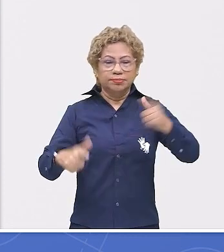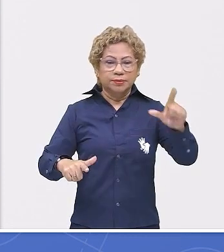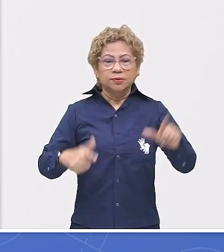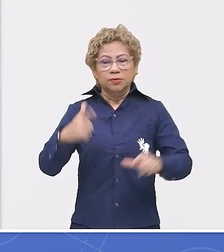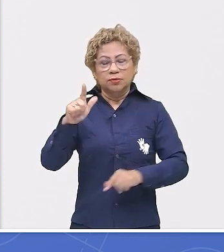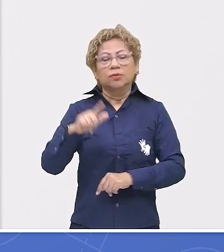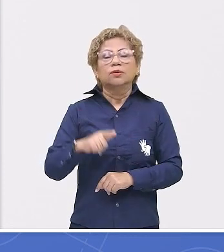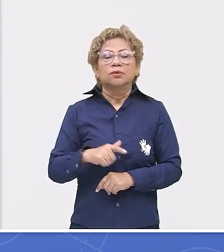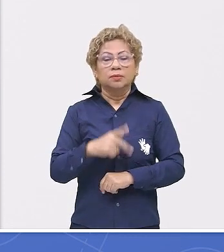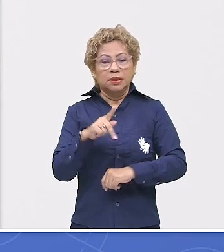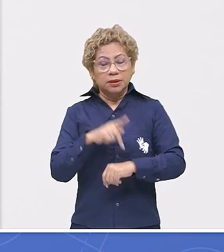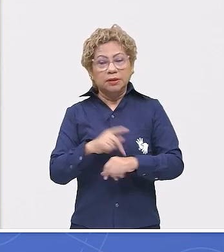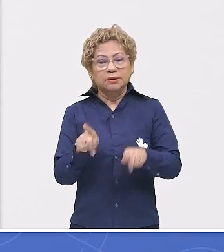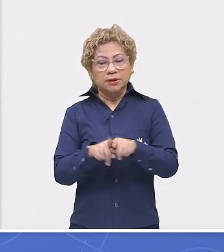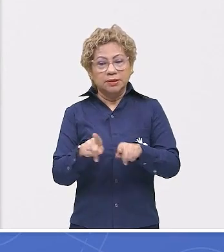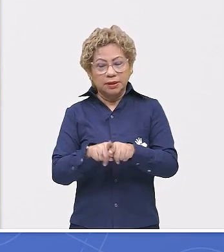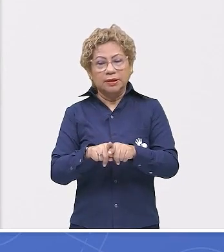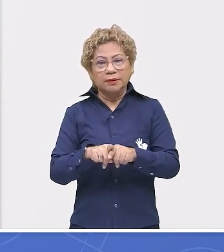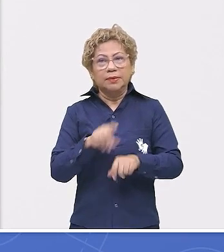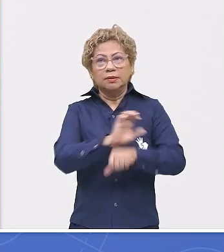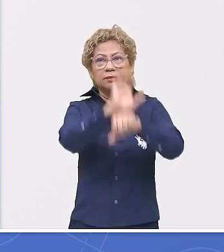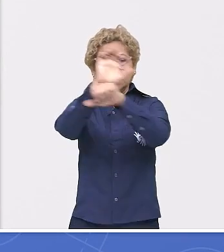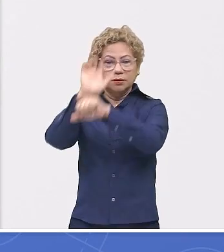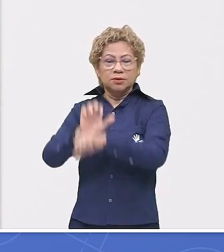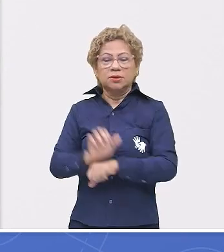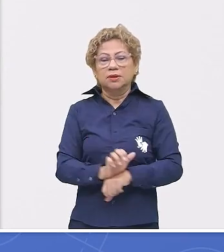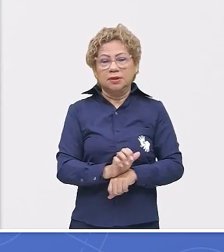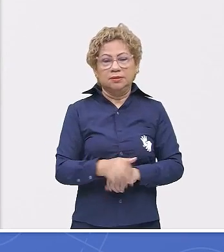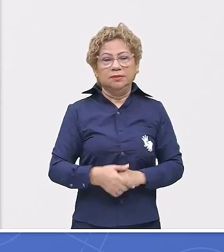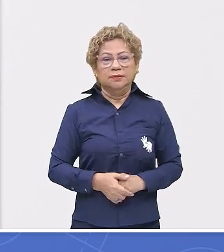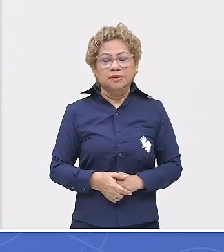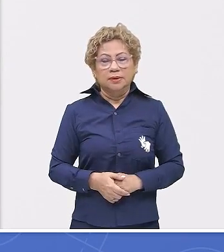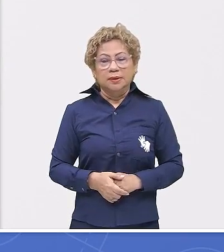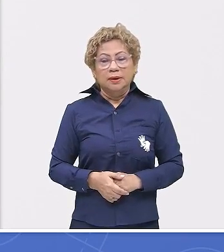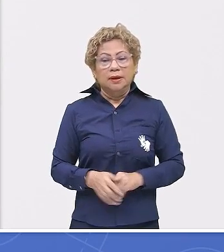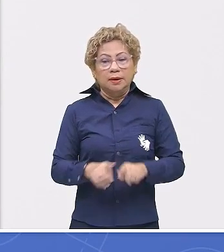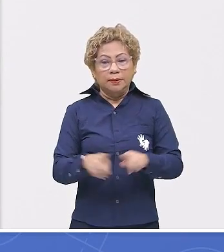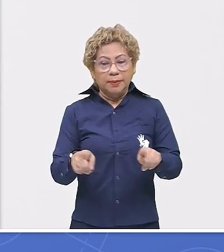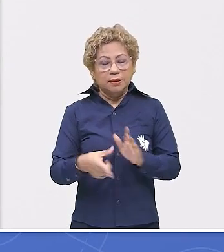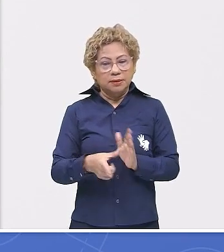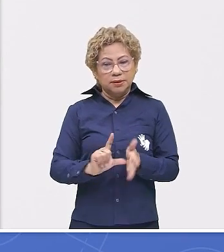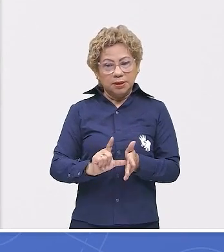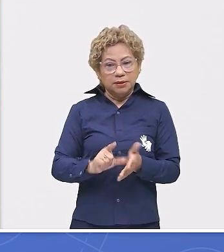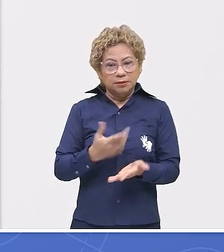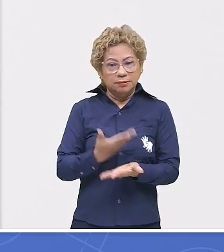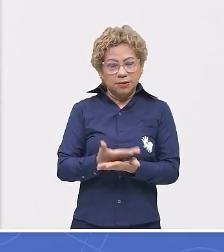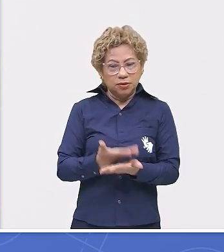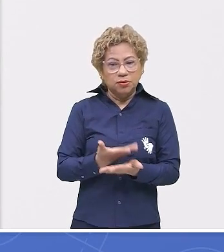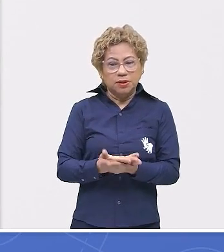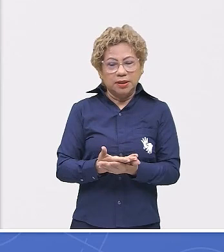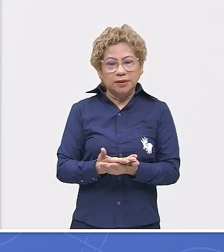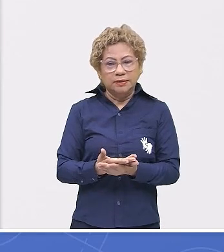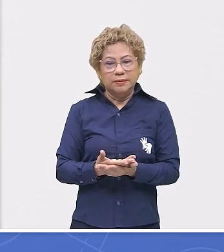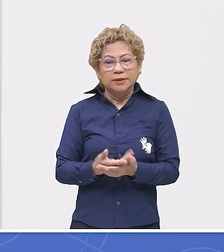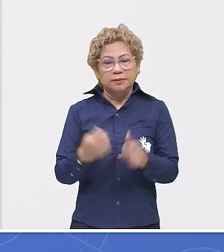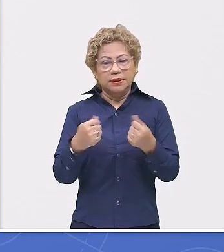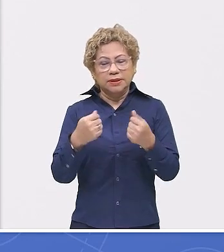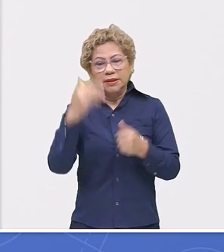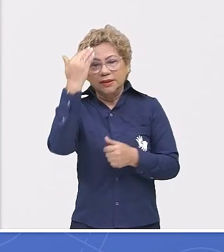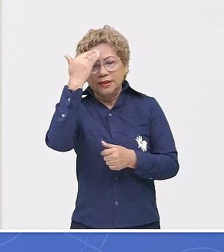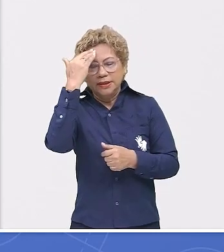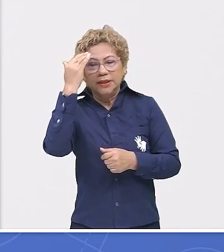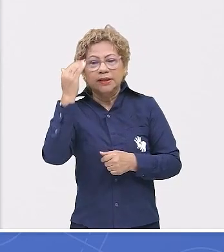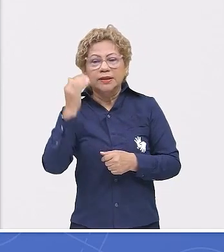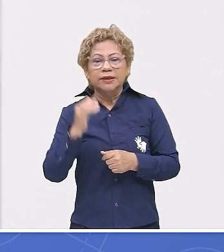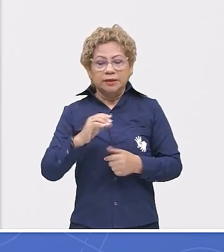os fusos horários, né? Mas para a gente iniciar esse estudo, nós temos que entender que o planeta Terra, ele está em constante